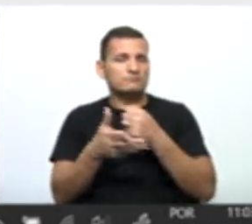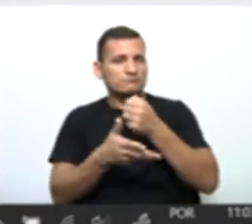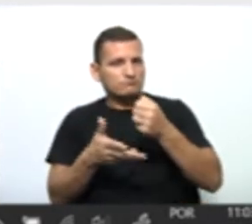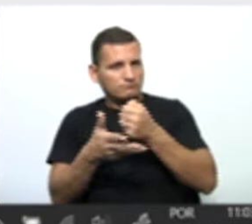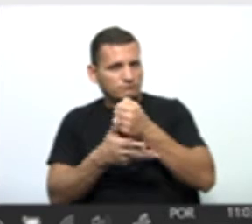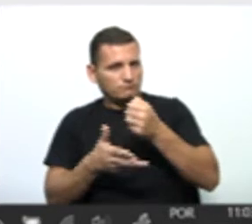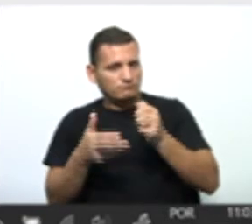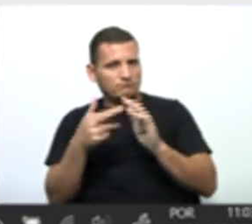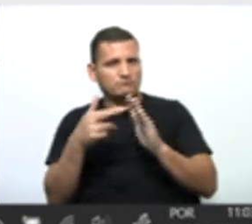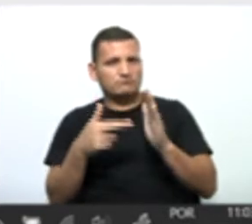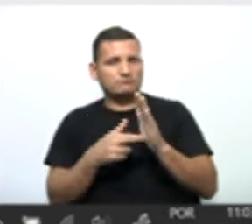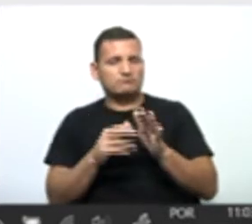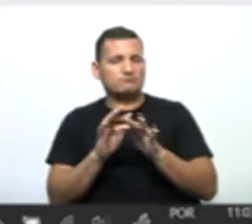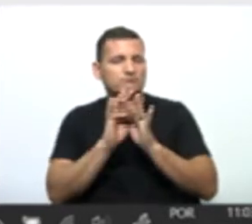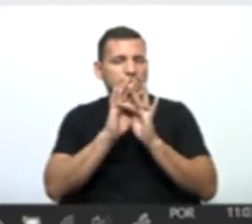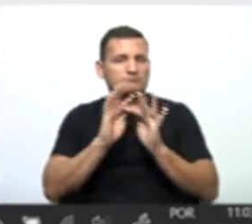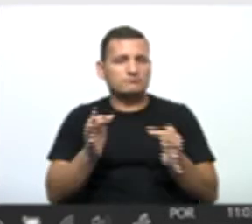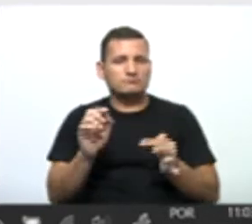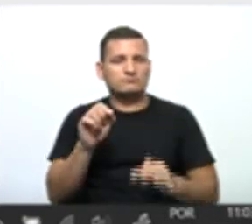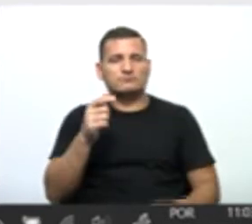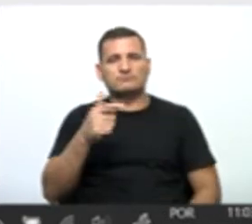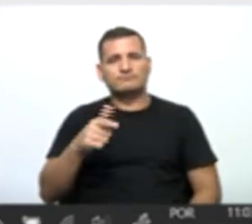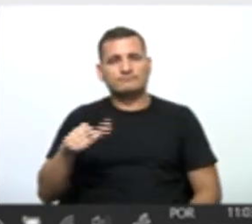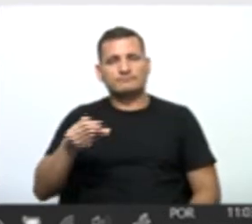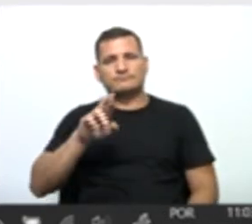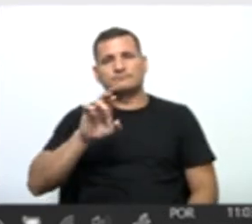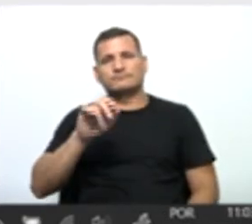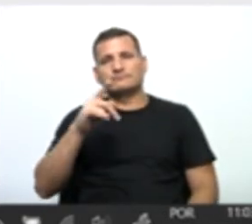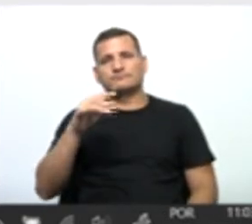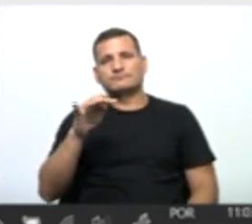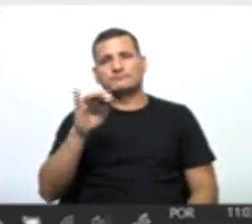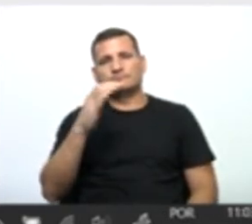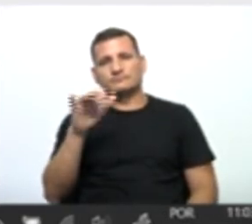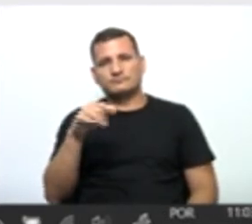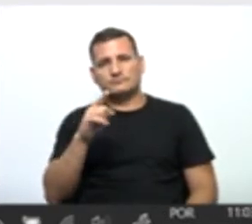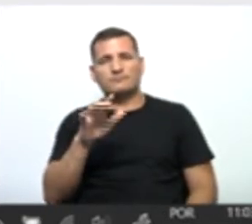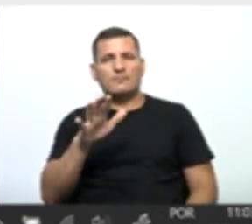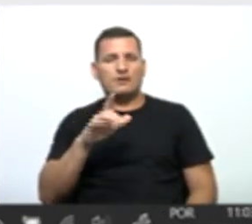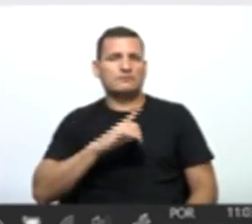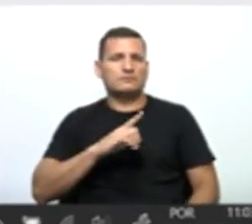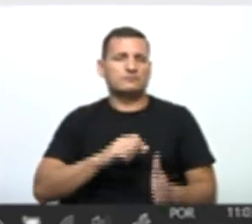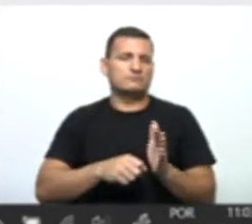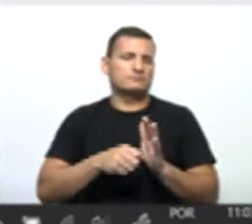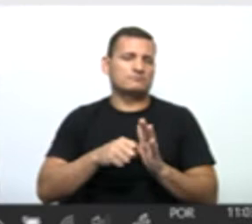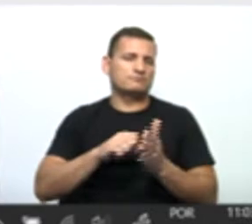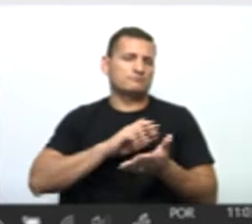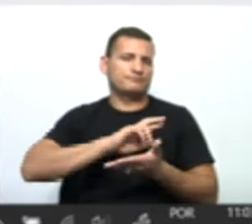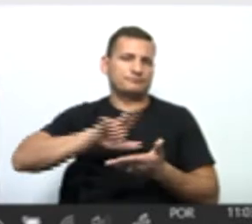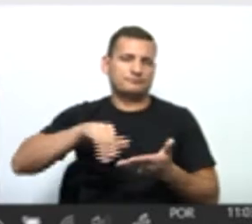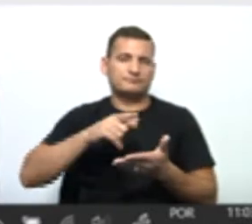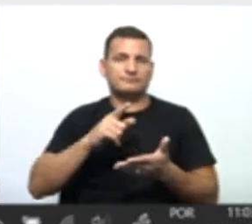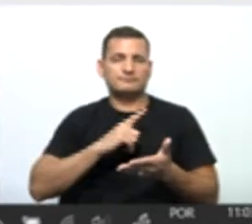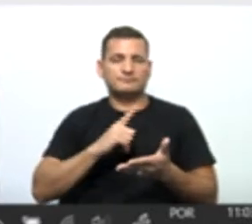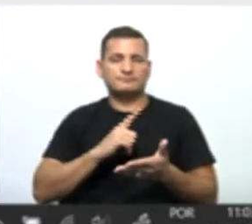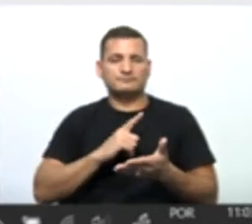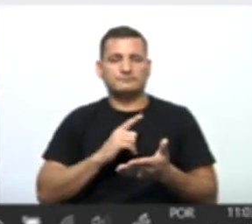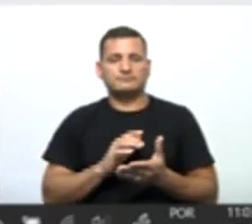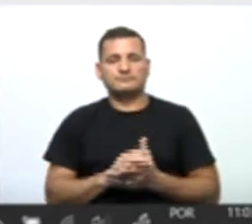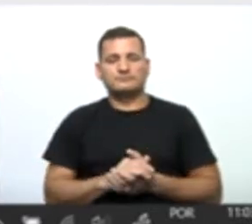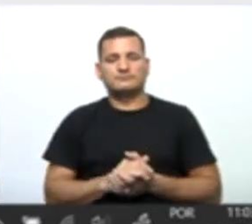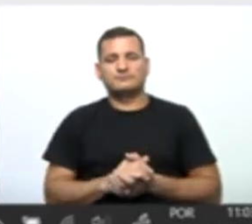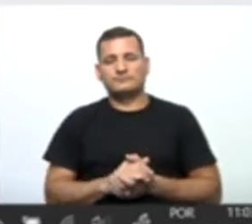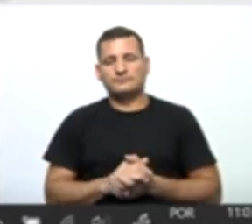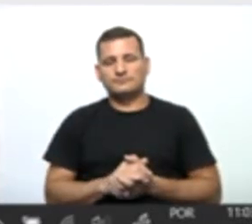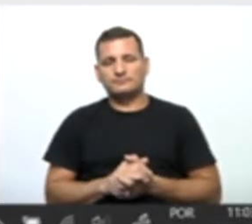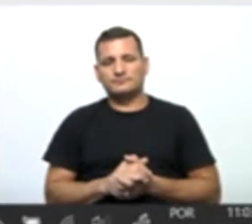um exemplo simples de repetição. Mas existem várias situações aí de repetição. Veja bem aqui,